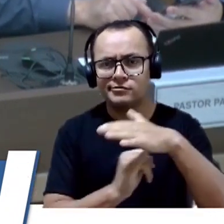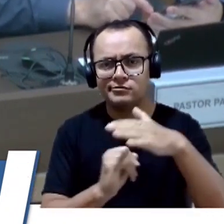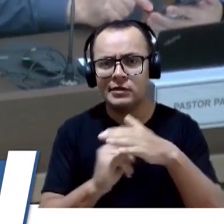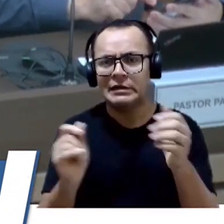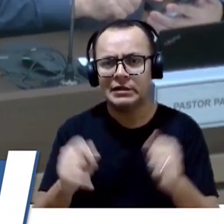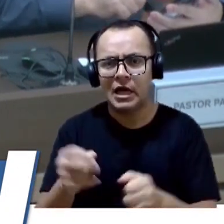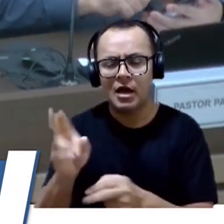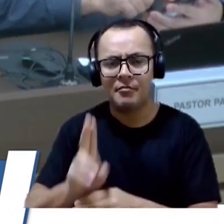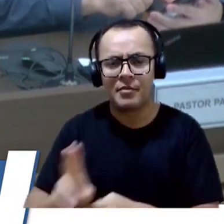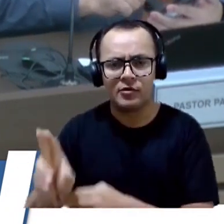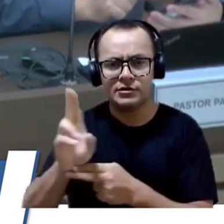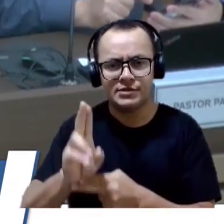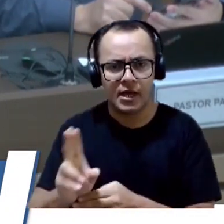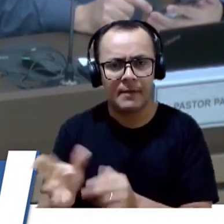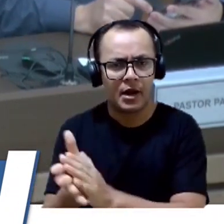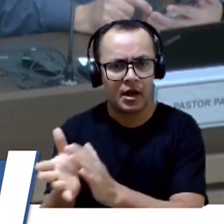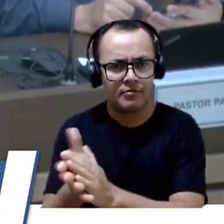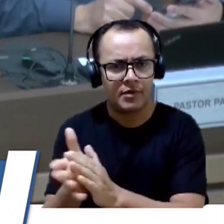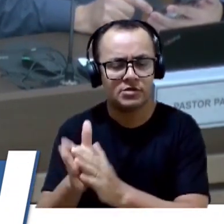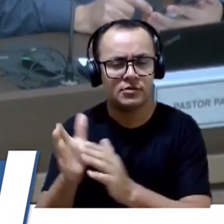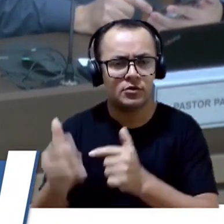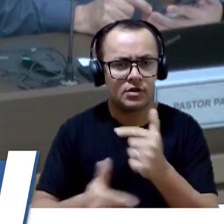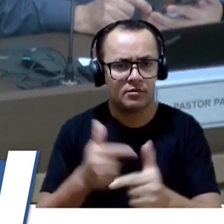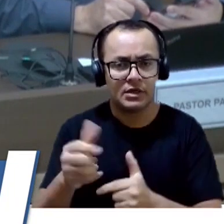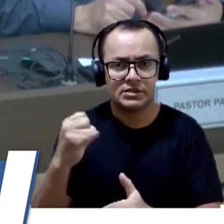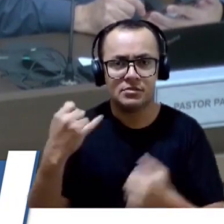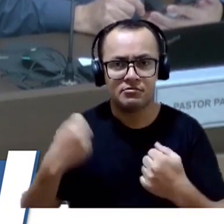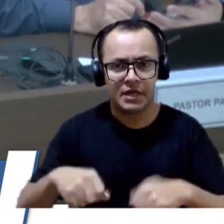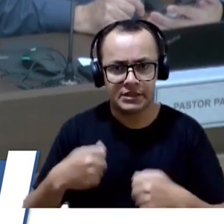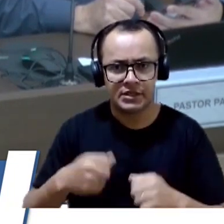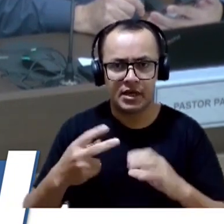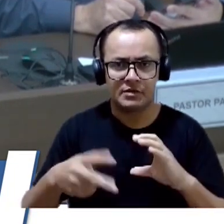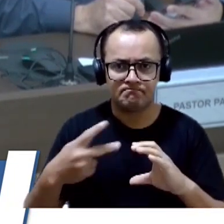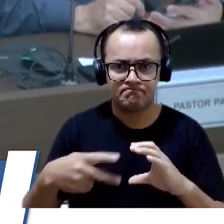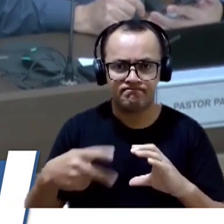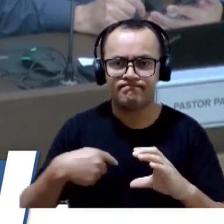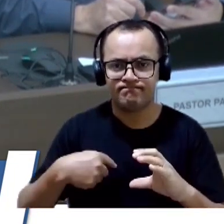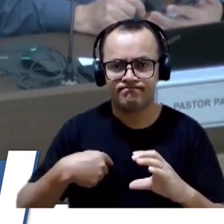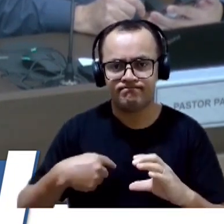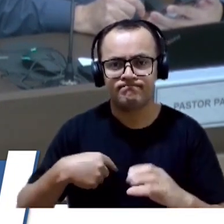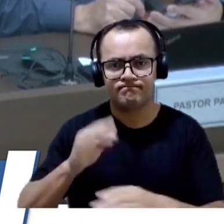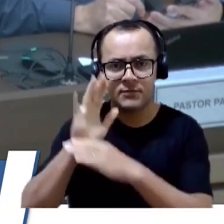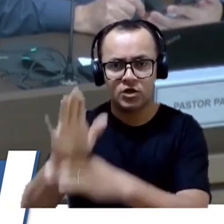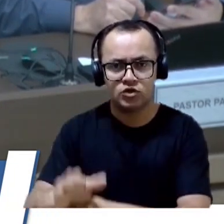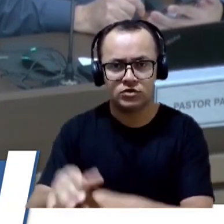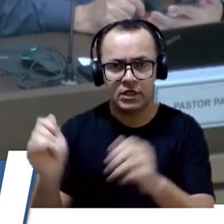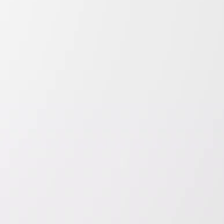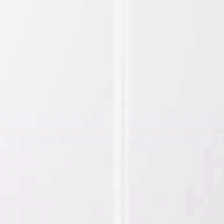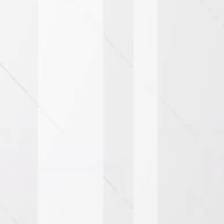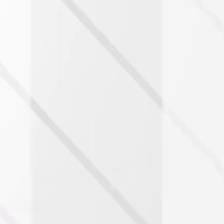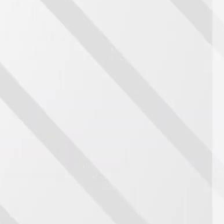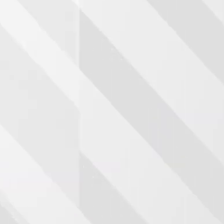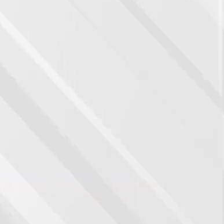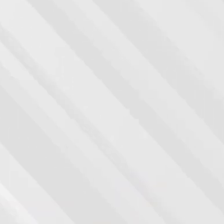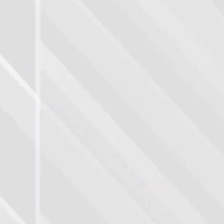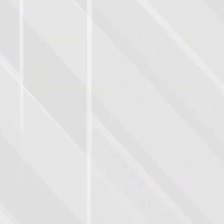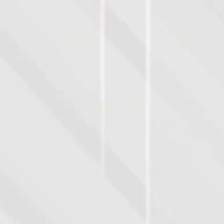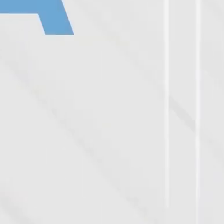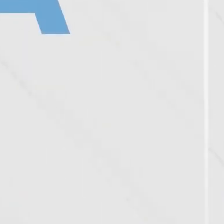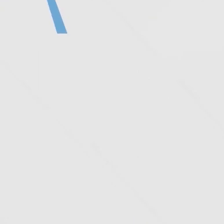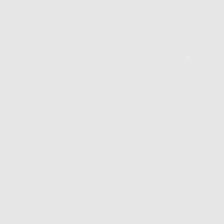zelar pelo bem público, oferecendo lazer, porque várias entidades têm que seguir esse exemplo e a